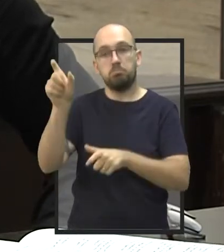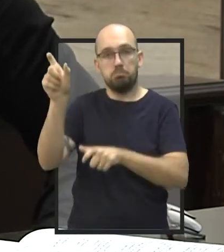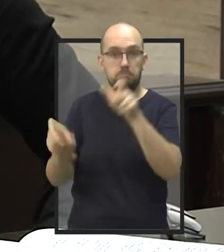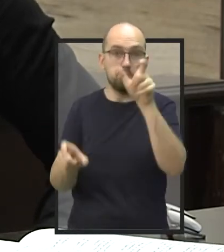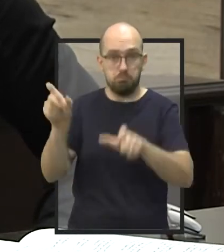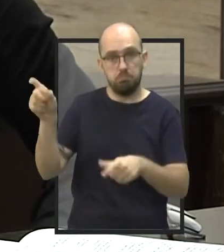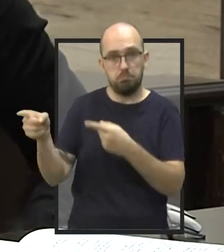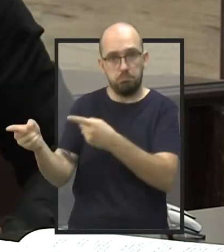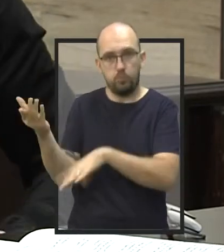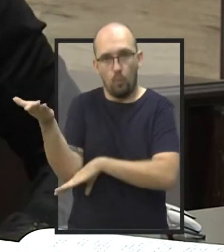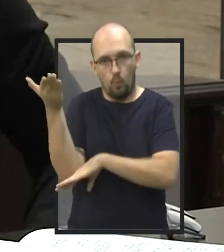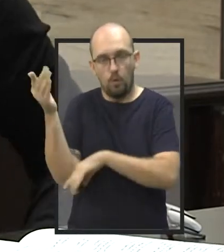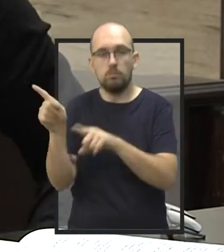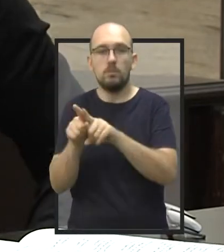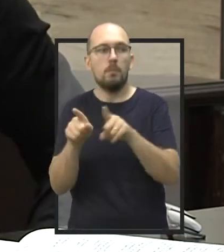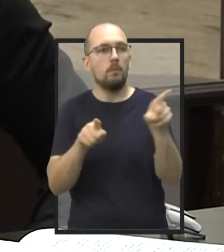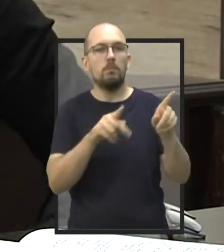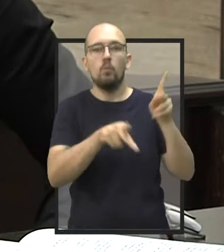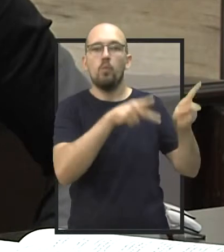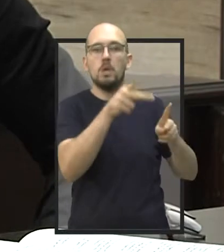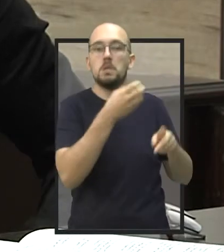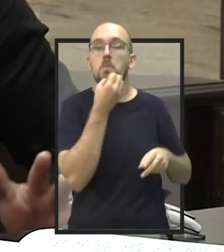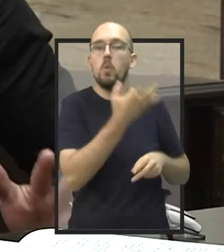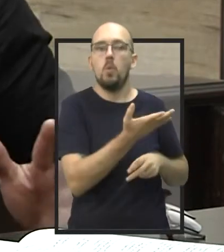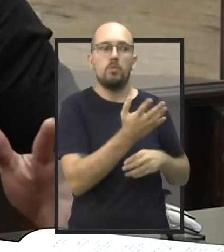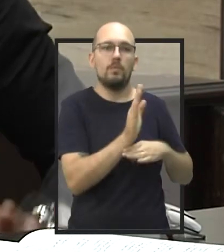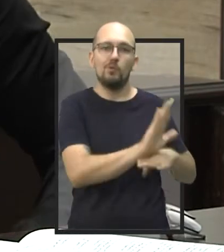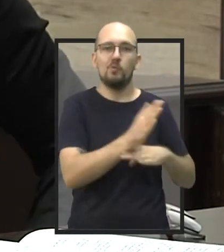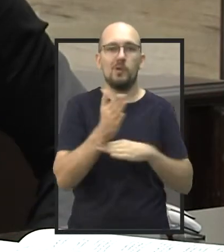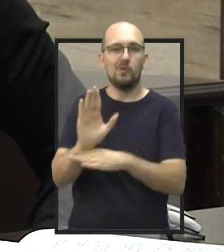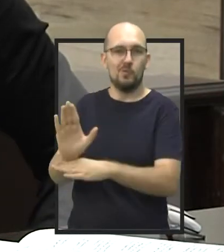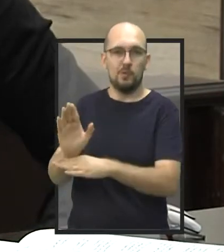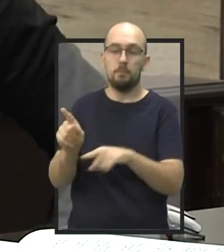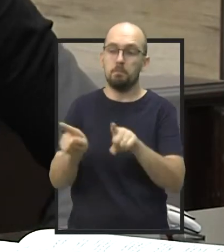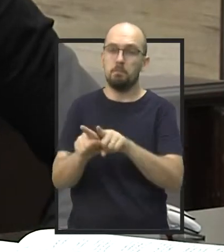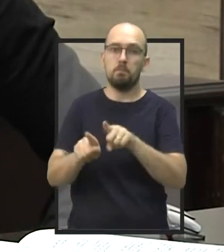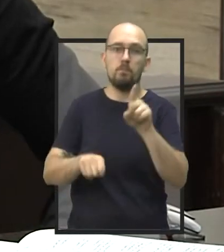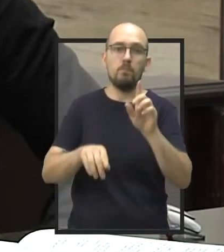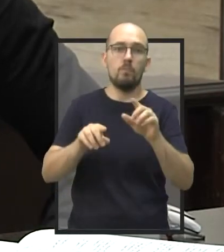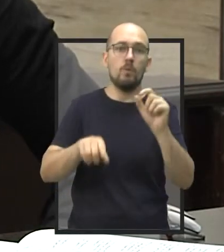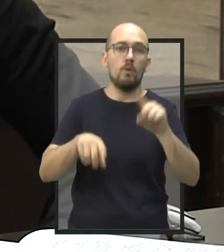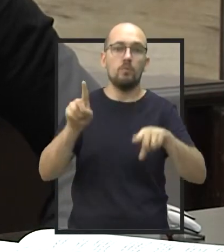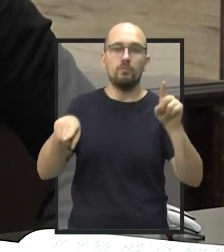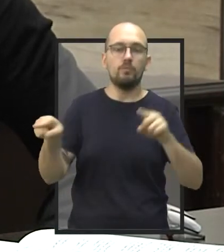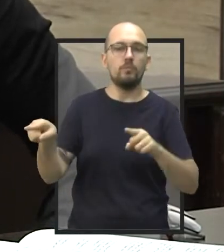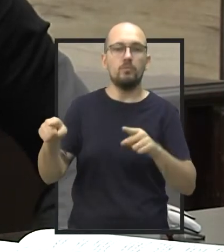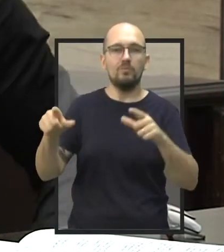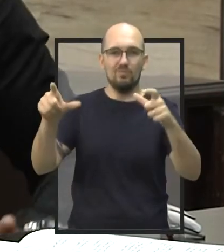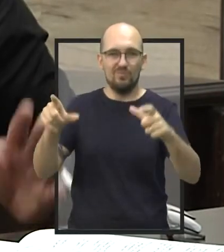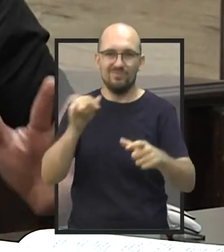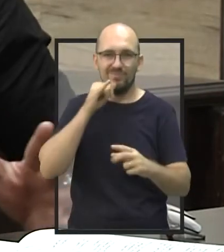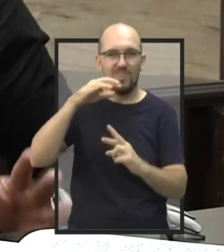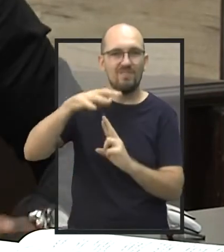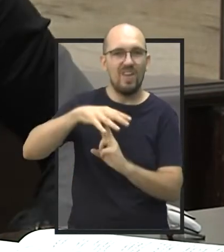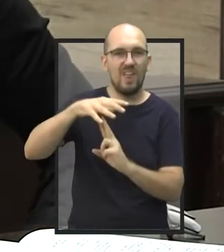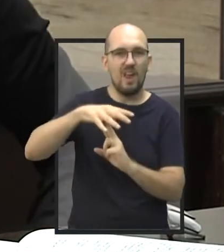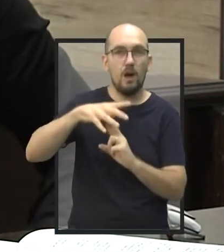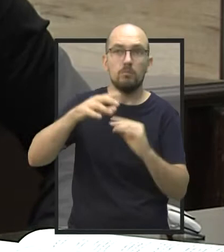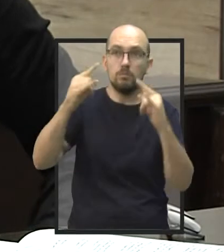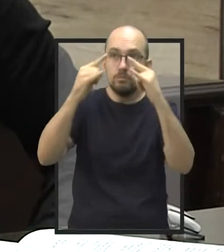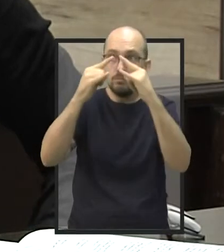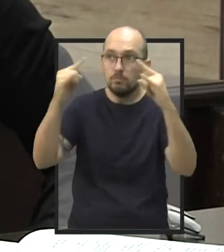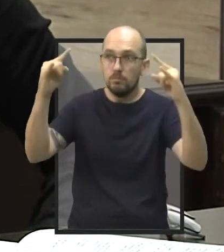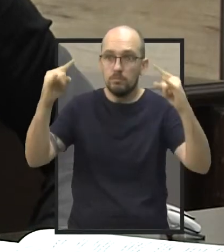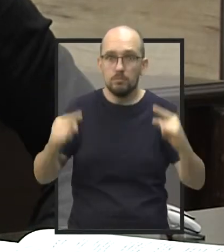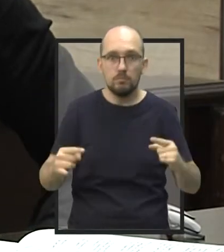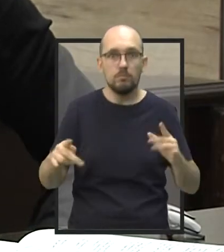tanto para a população, e às vezes a gente poderia ver muito deles, a gente ter no espaço, né, no espaço da feira, ter o espaço